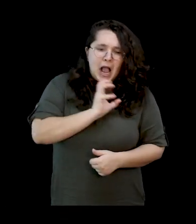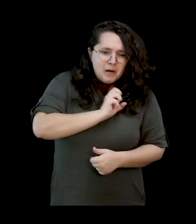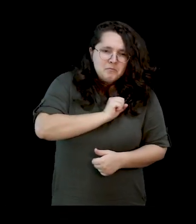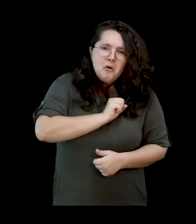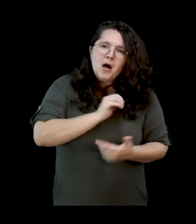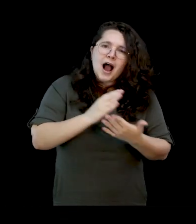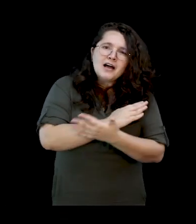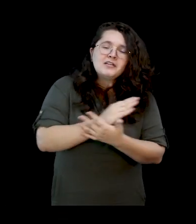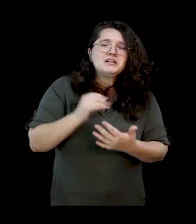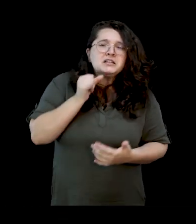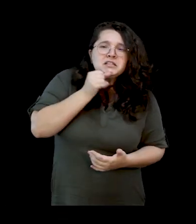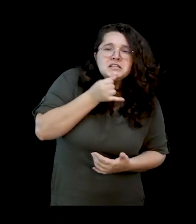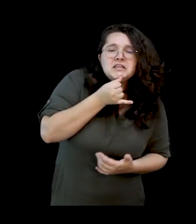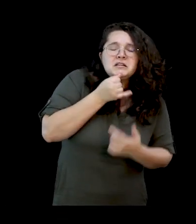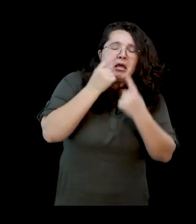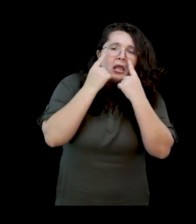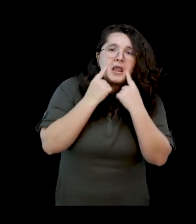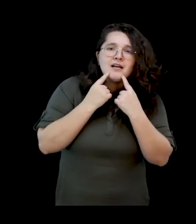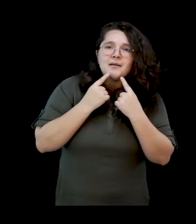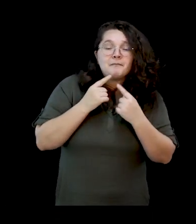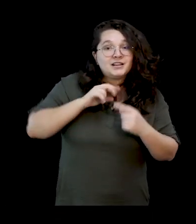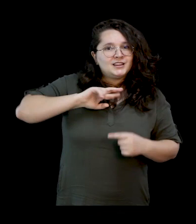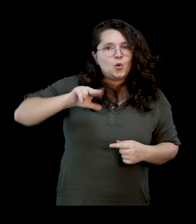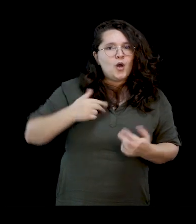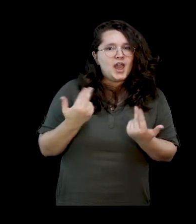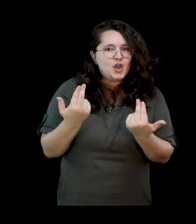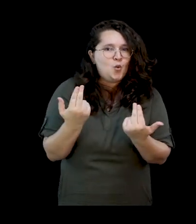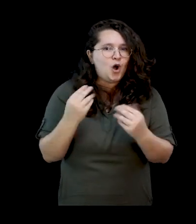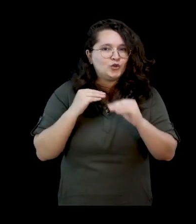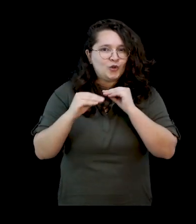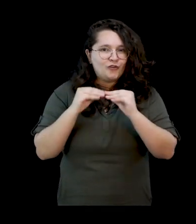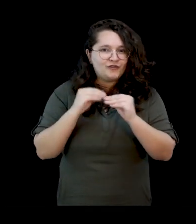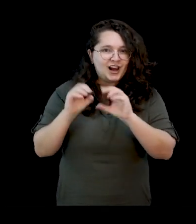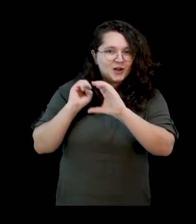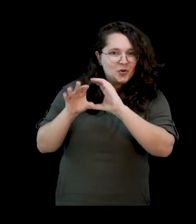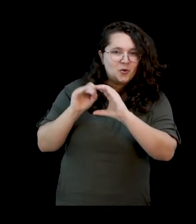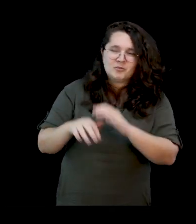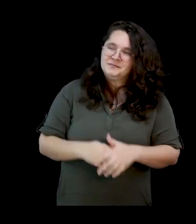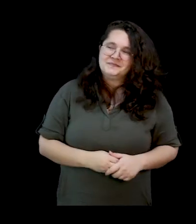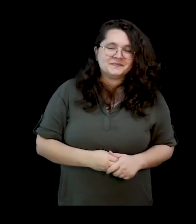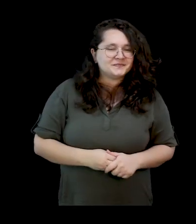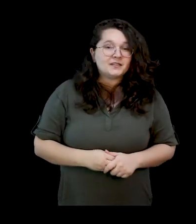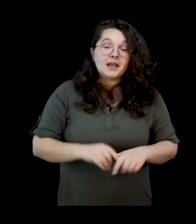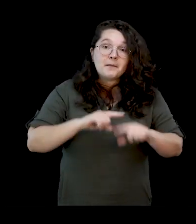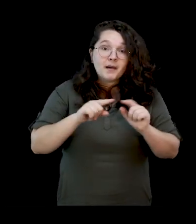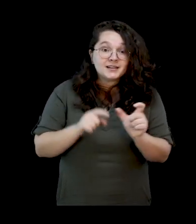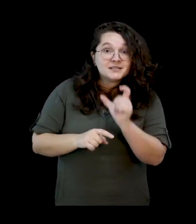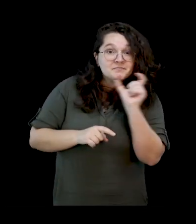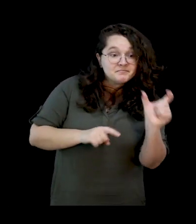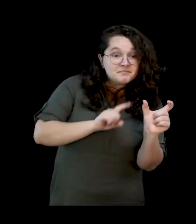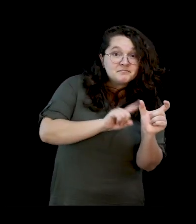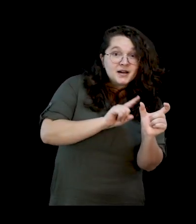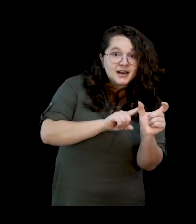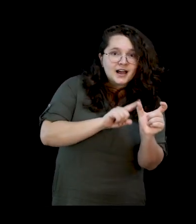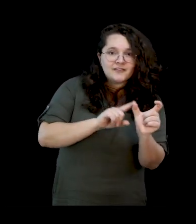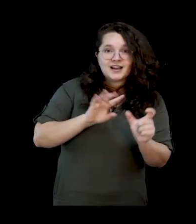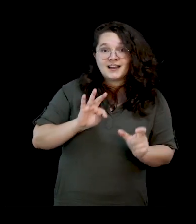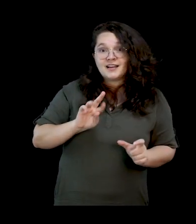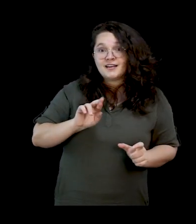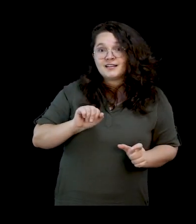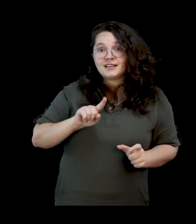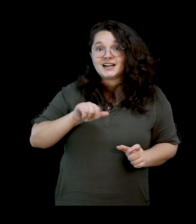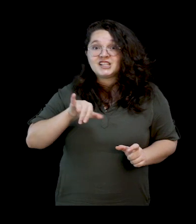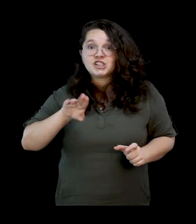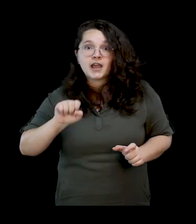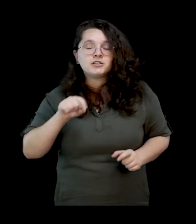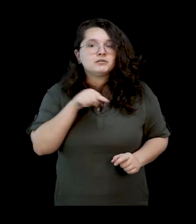drama, de uma maneira ou de outra, a gente vai levando, como as novelas da Globo mostram para a gente. Mas tragédia é uma coisa séria. A tragédia,